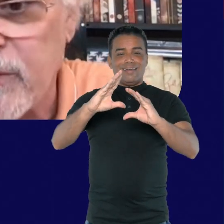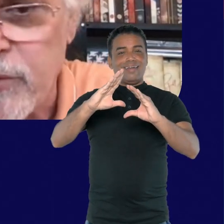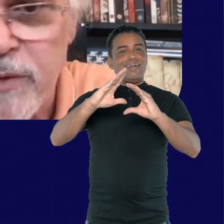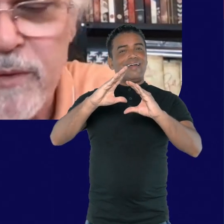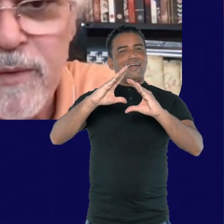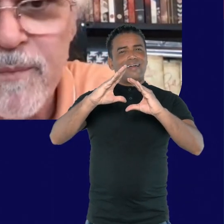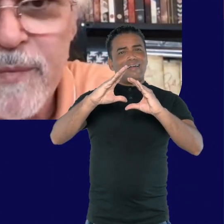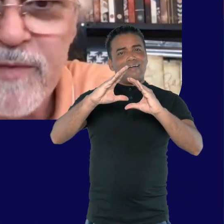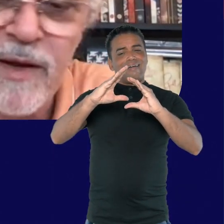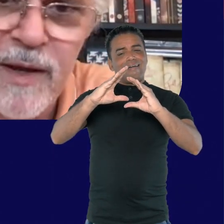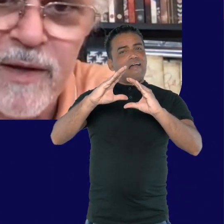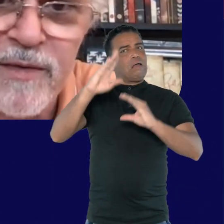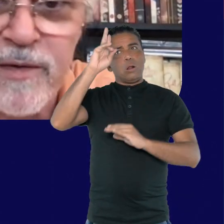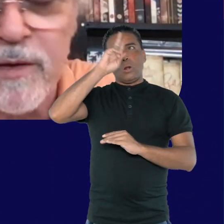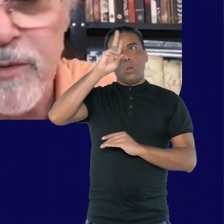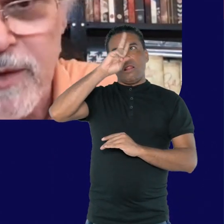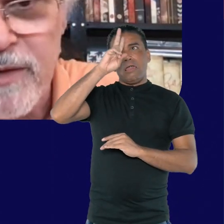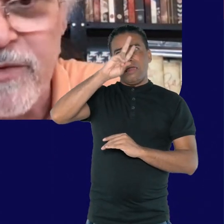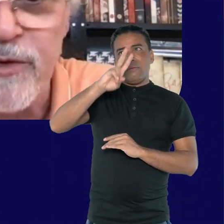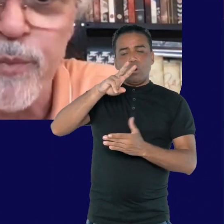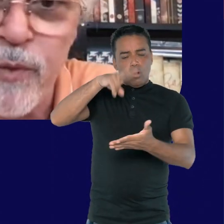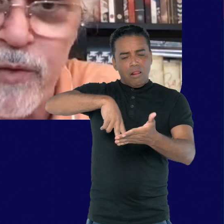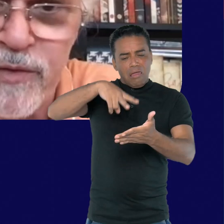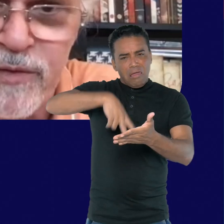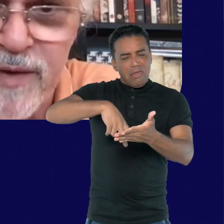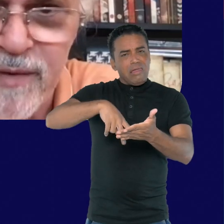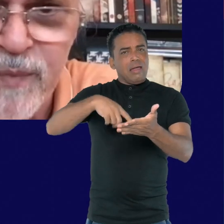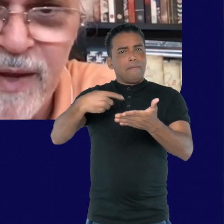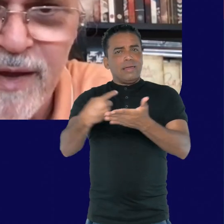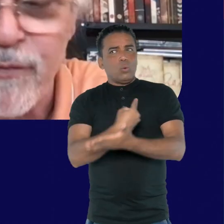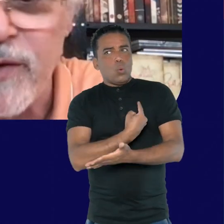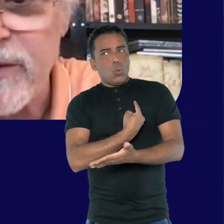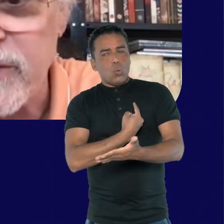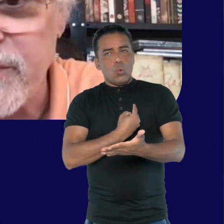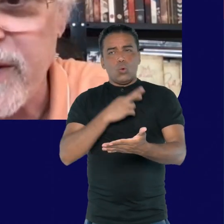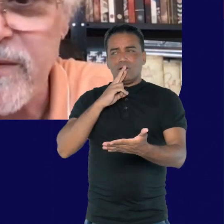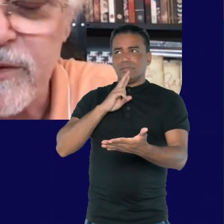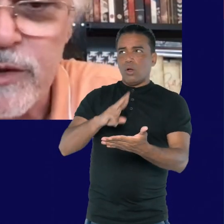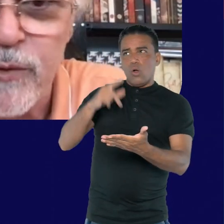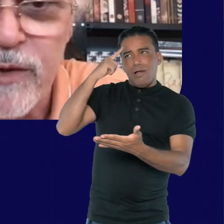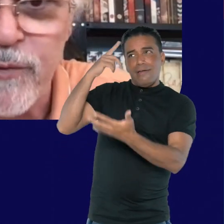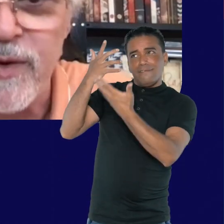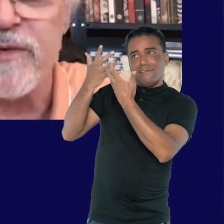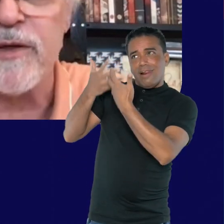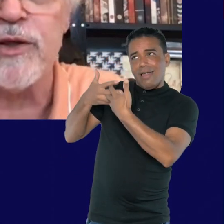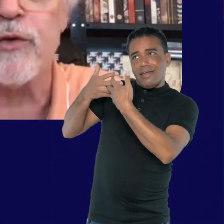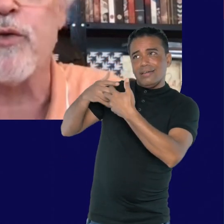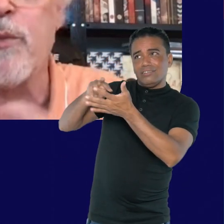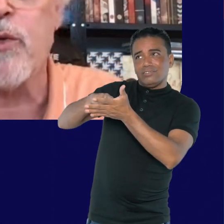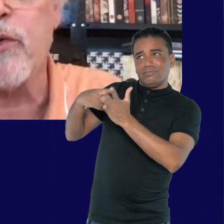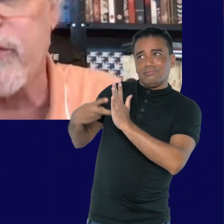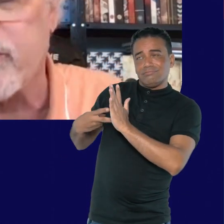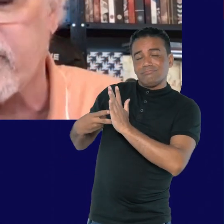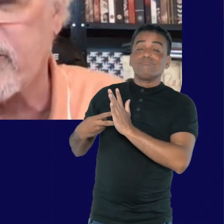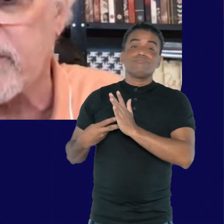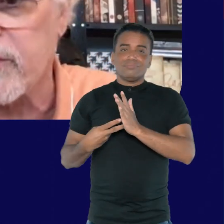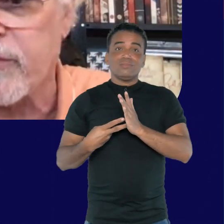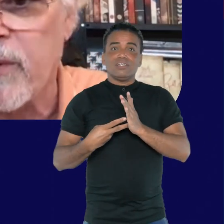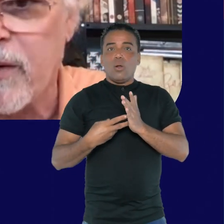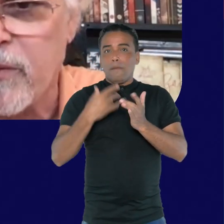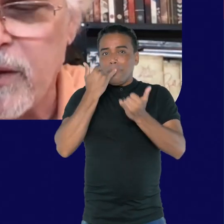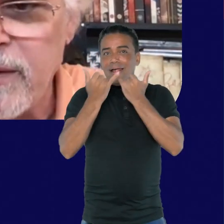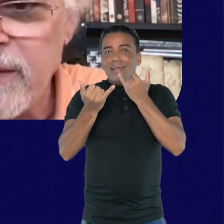dessa? Lendo. Você lê a questão, lê as respostas, reflete o que faz sentido, o que não faz sentido, como